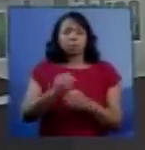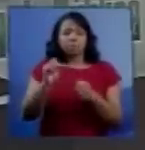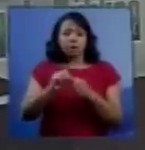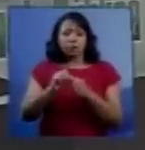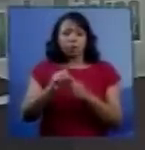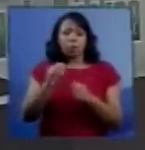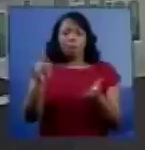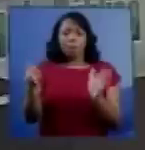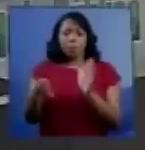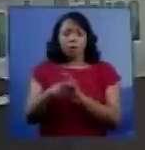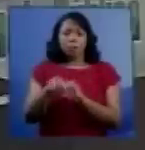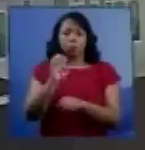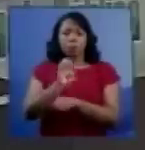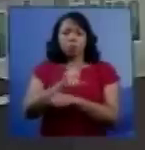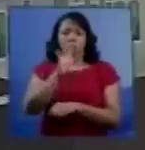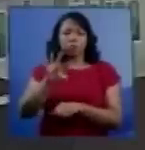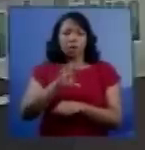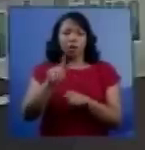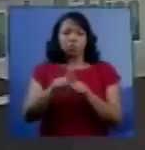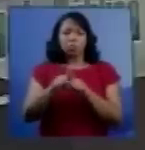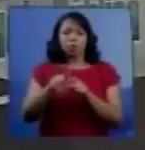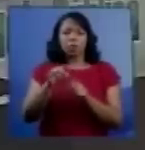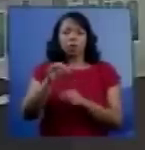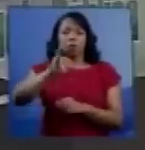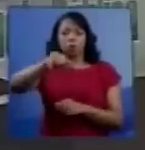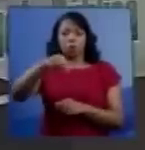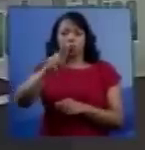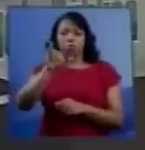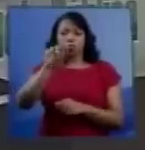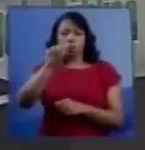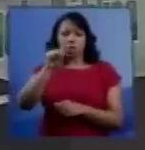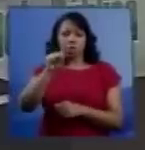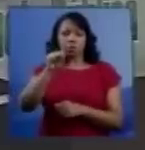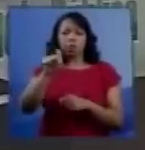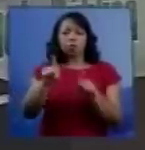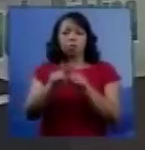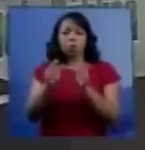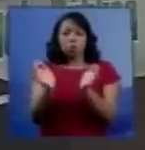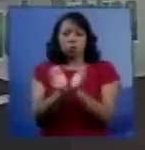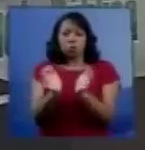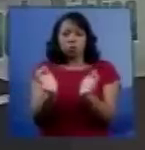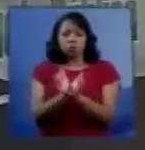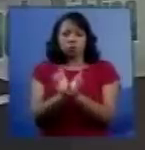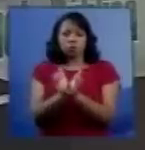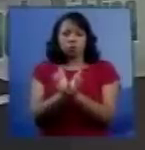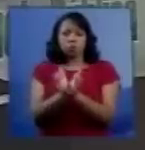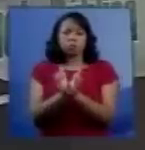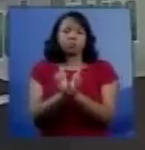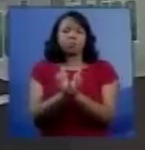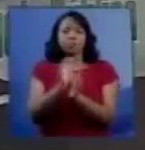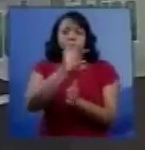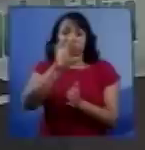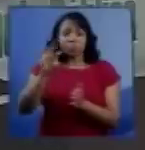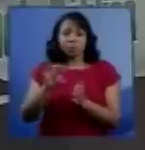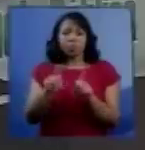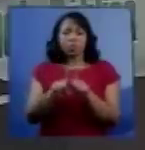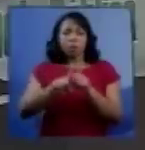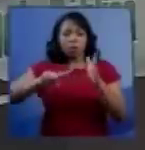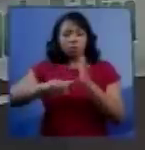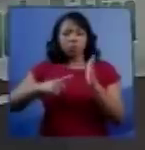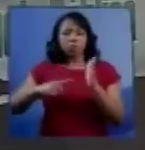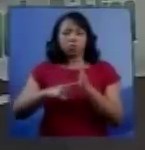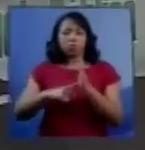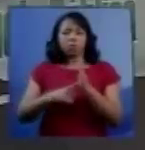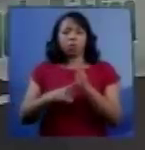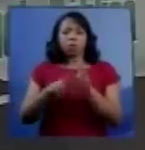estado juiz há de defrontar-se com um conjunto de elementos objetivando